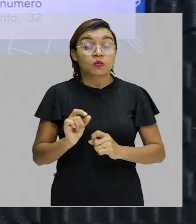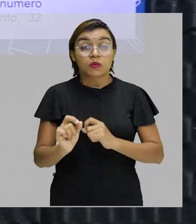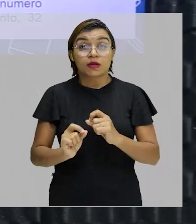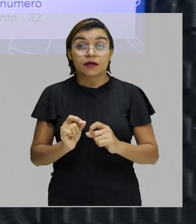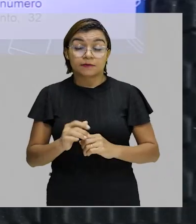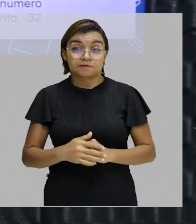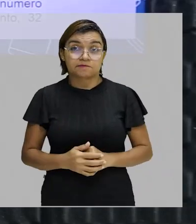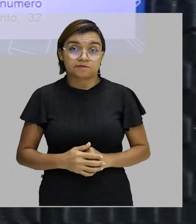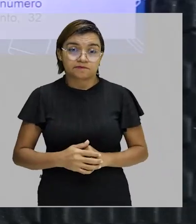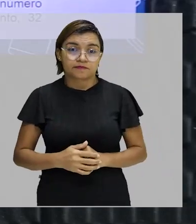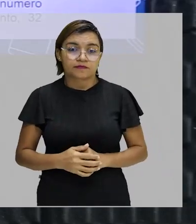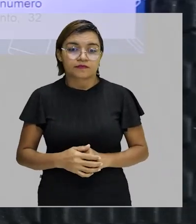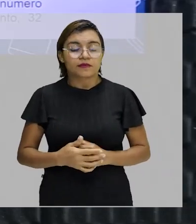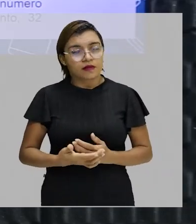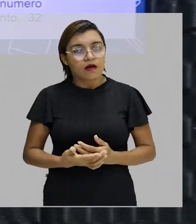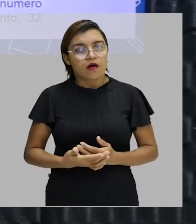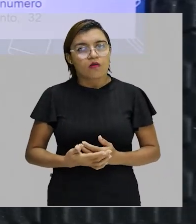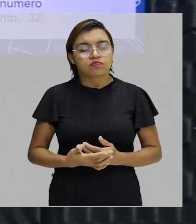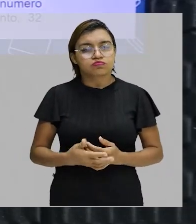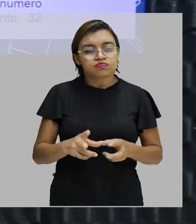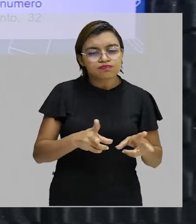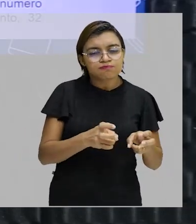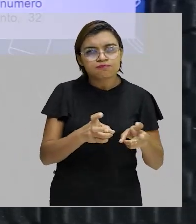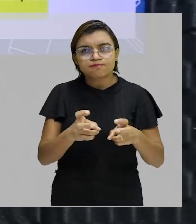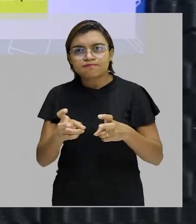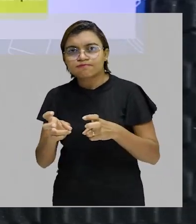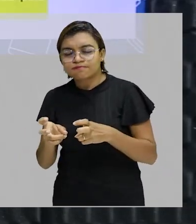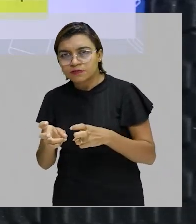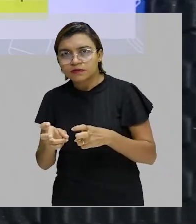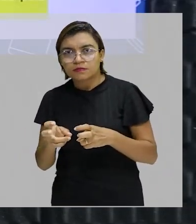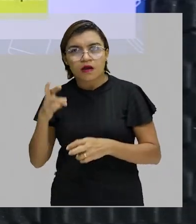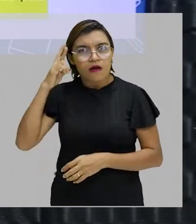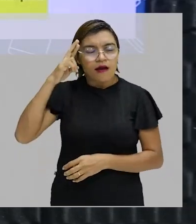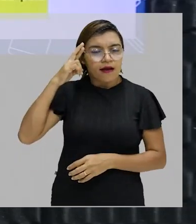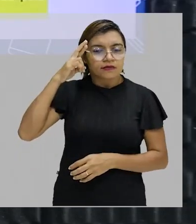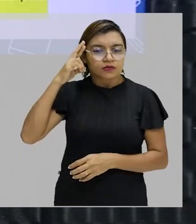com base nessa linha de raciocínio, turminha, que a gente vai trabalhar